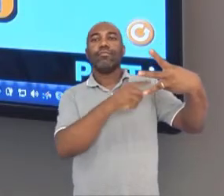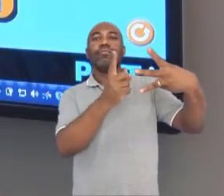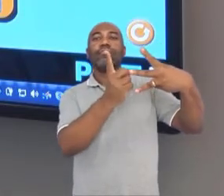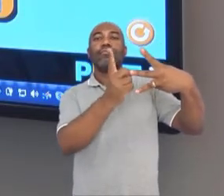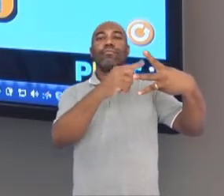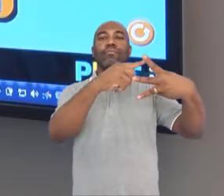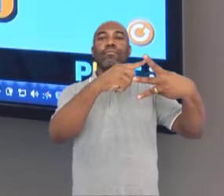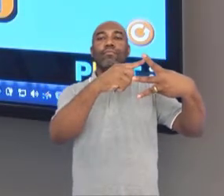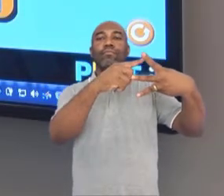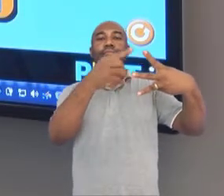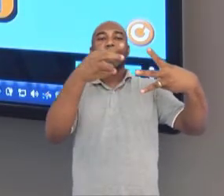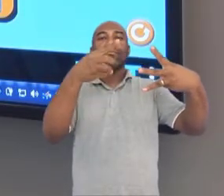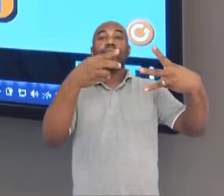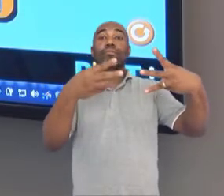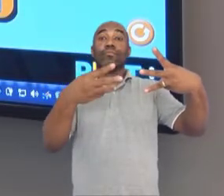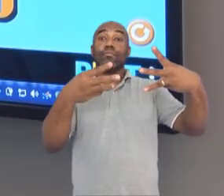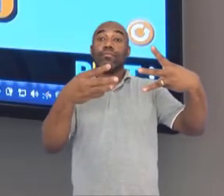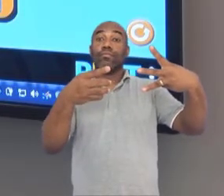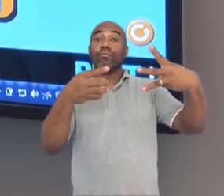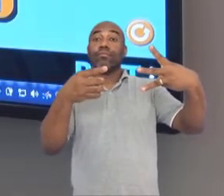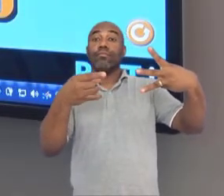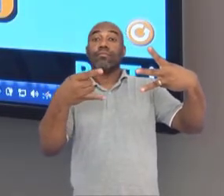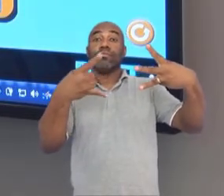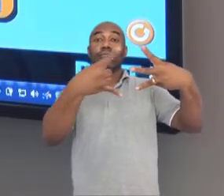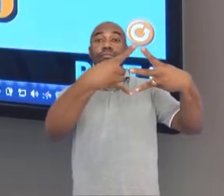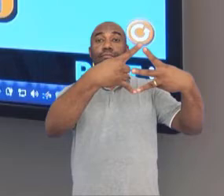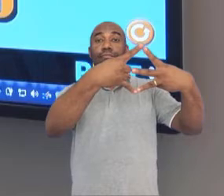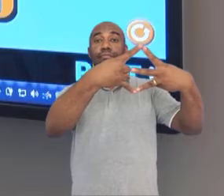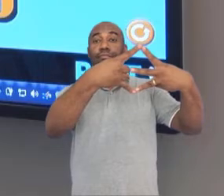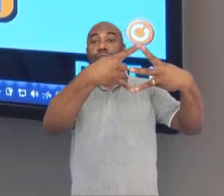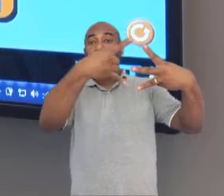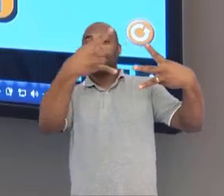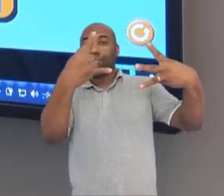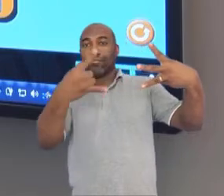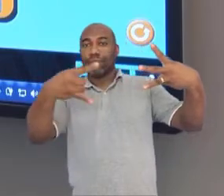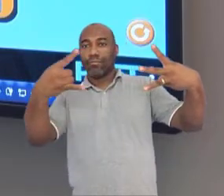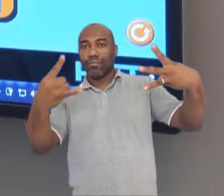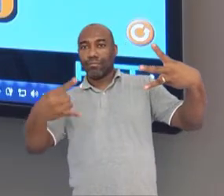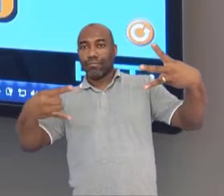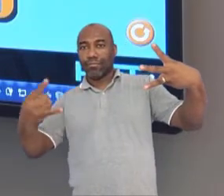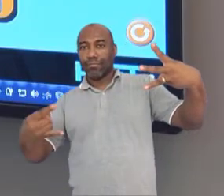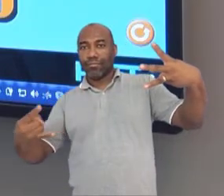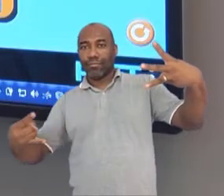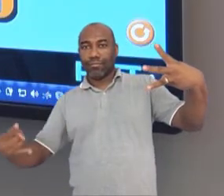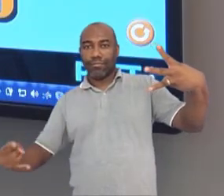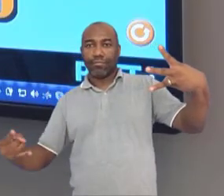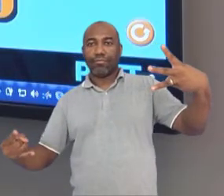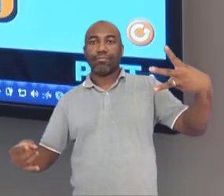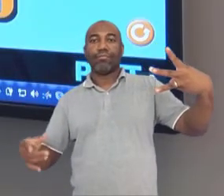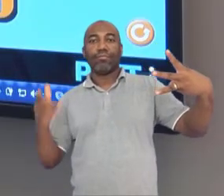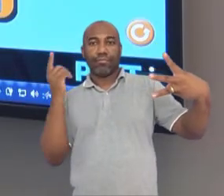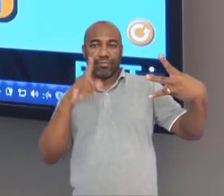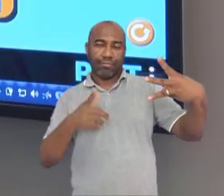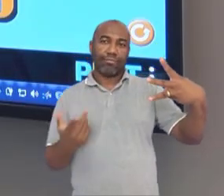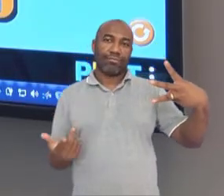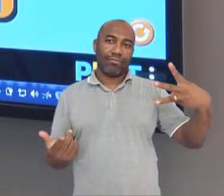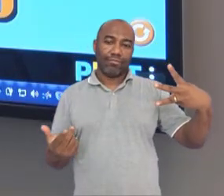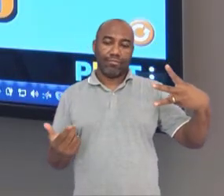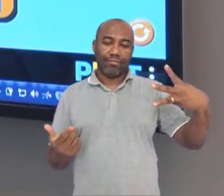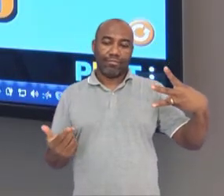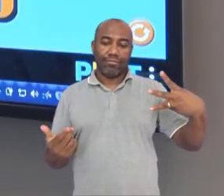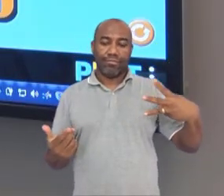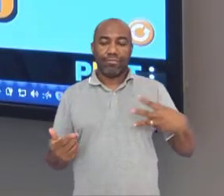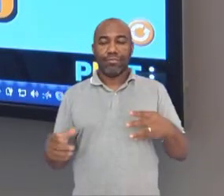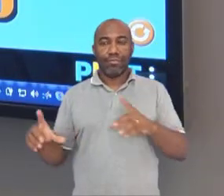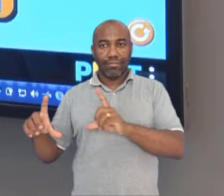Diminuiu a resistência. A resistência equivalente agora é 9 dividido por 2, que dá 4,5 de